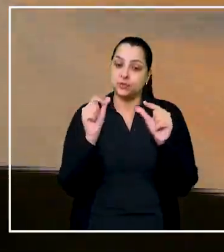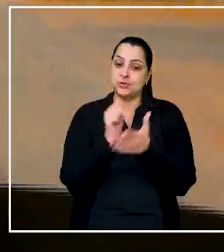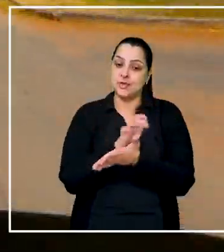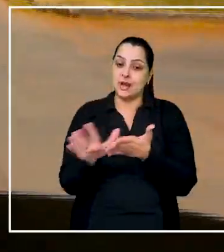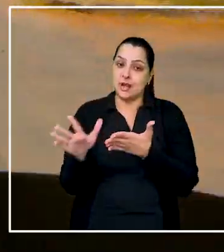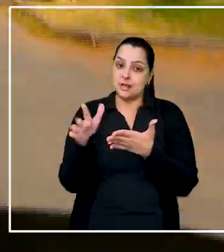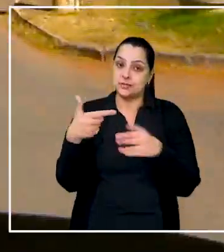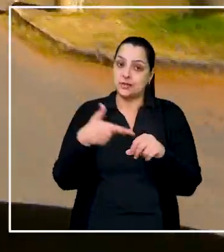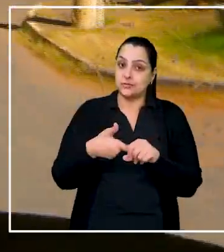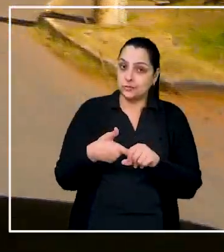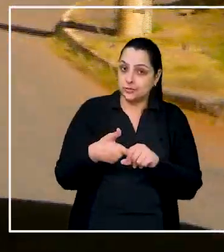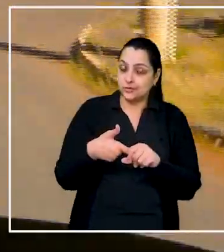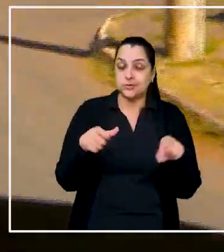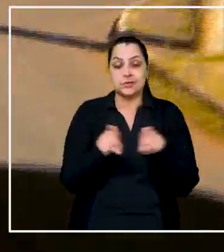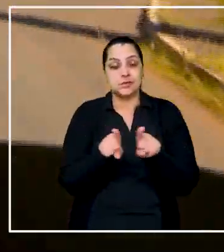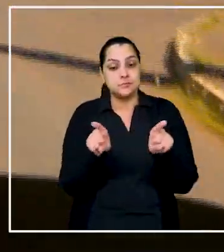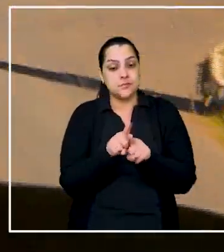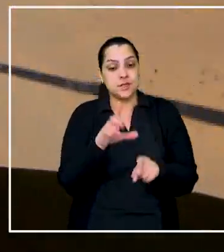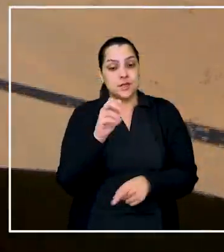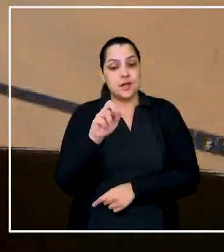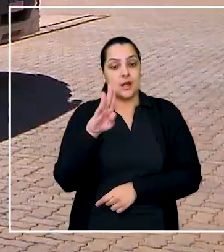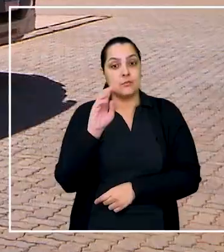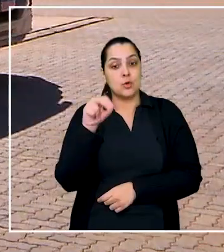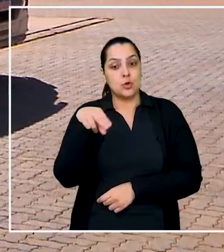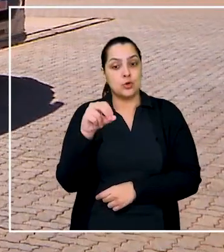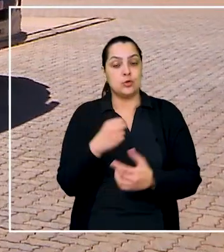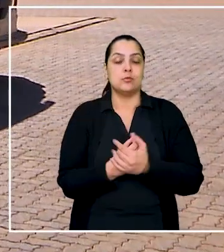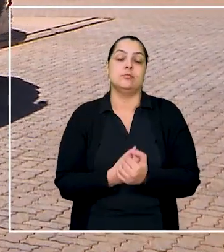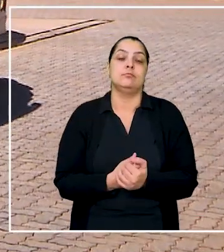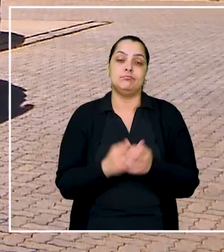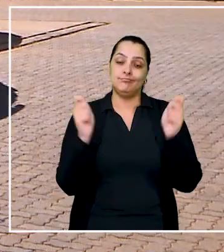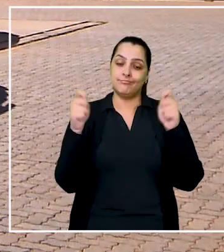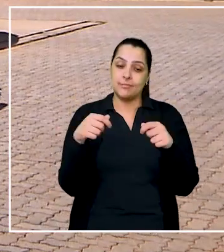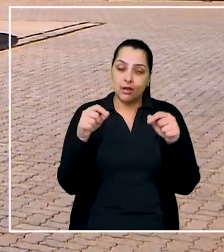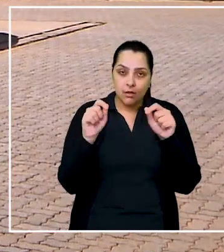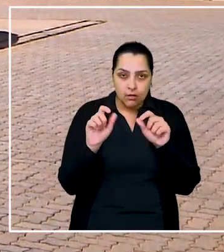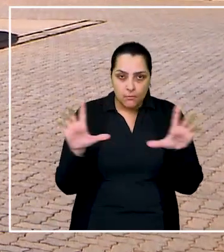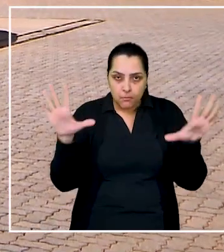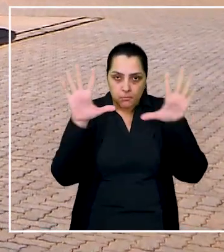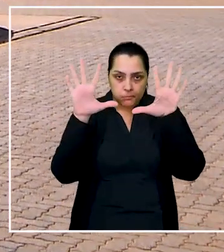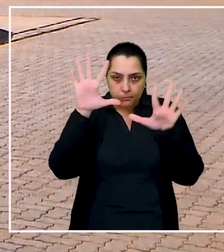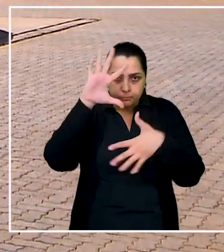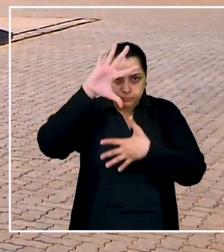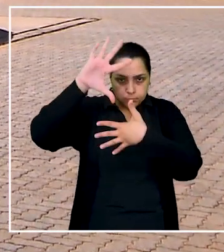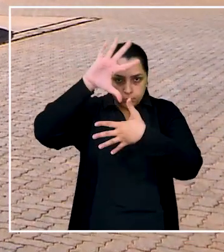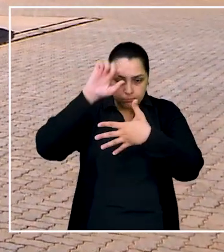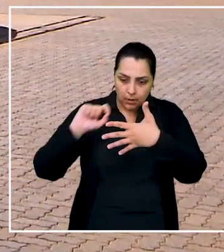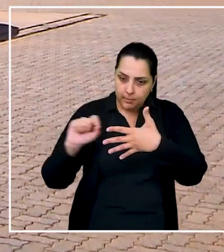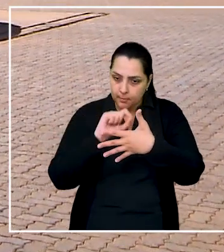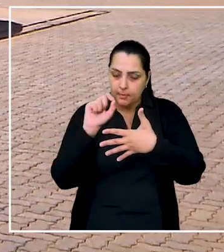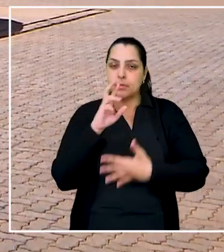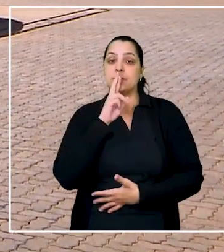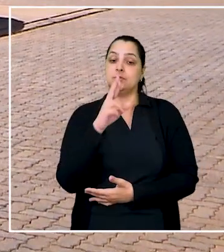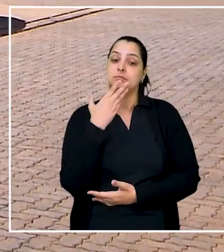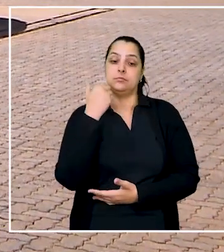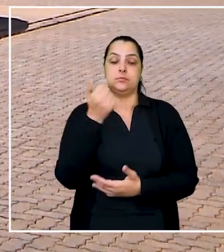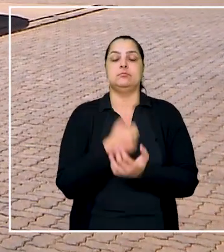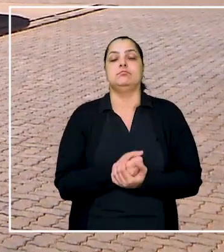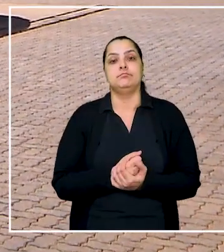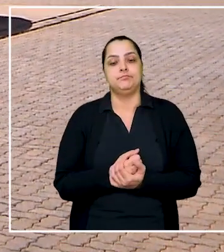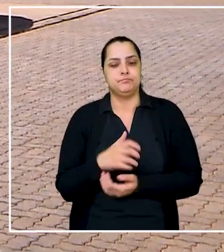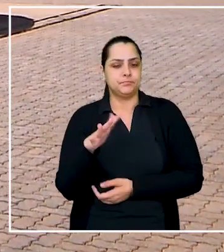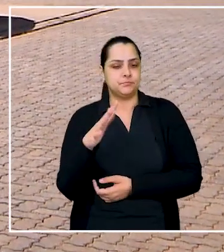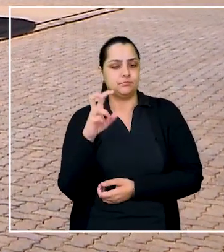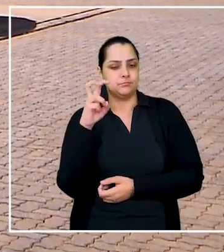reduz o consumo de combustível e a emissão de carbono, além de tornar a operação logística mais eficaz. Mais ou